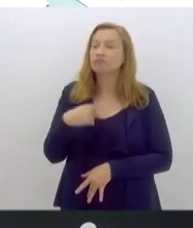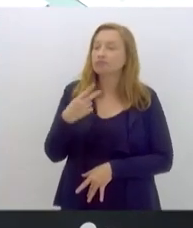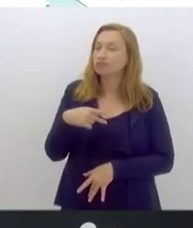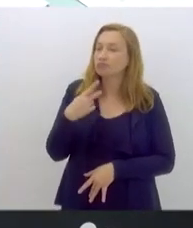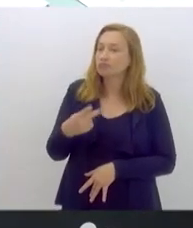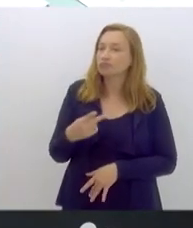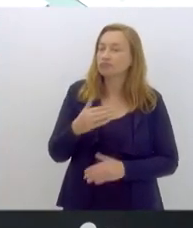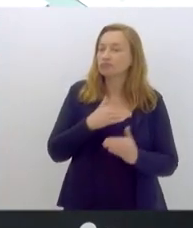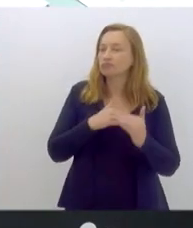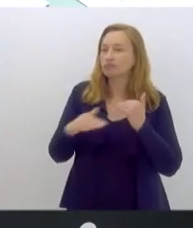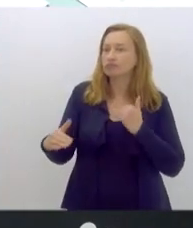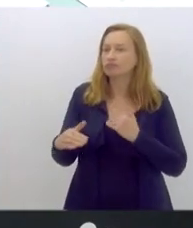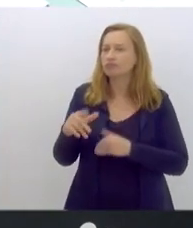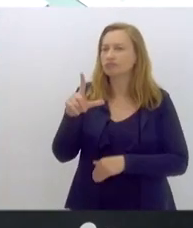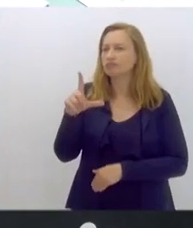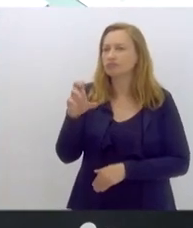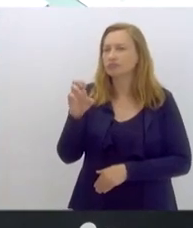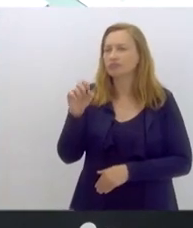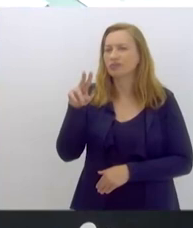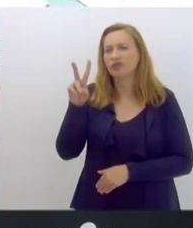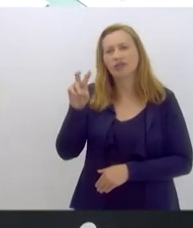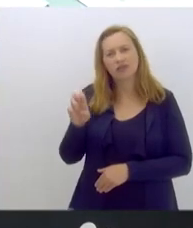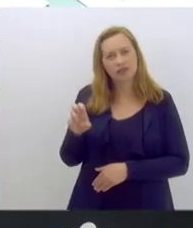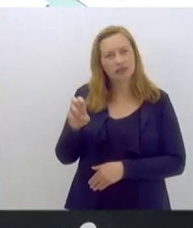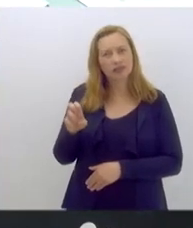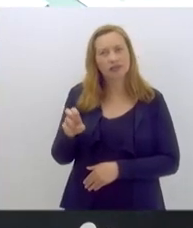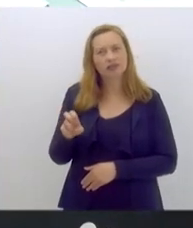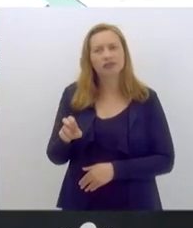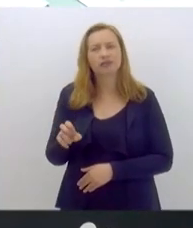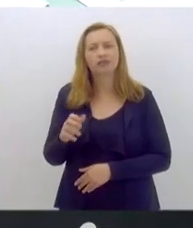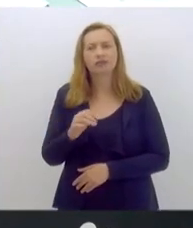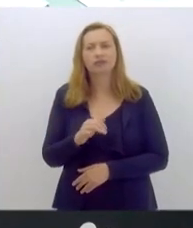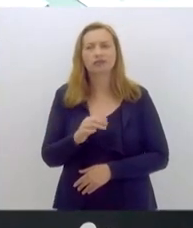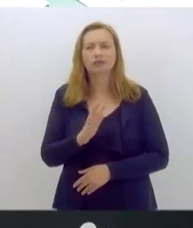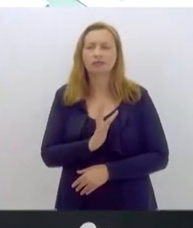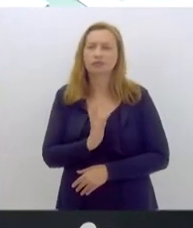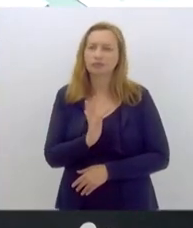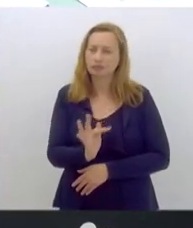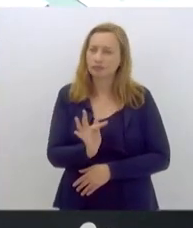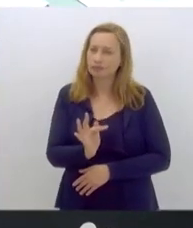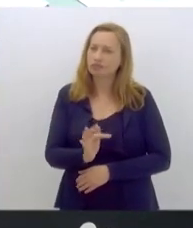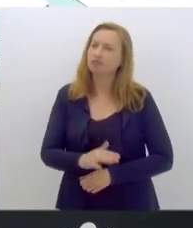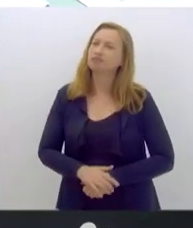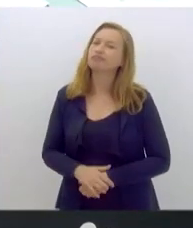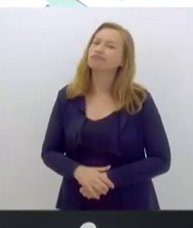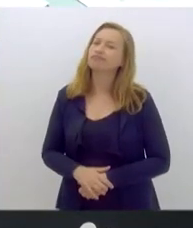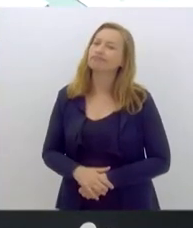no metrô leve na nossa querida Baixada Fluminense